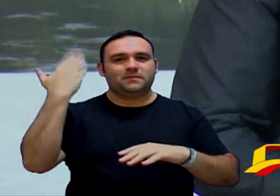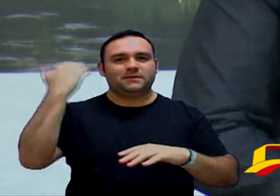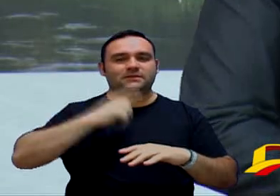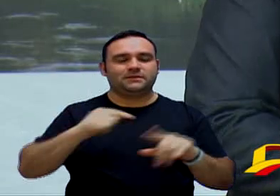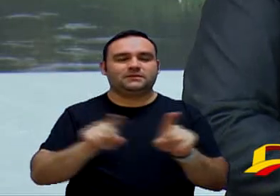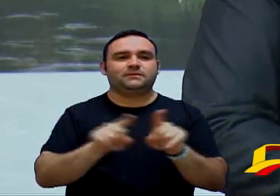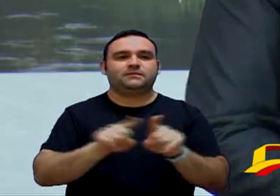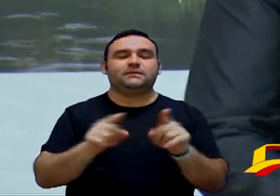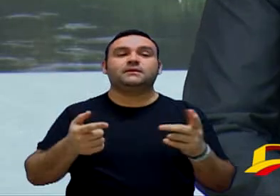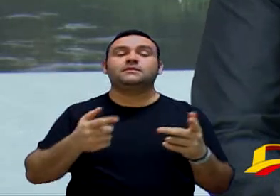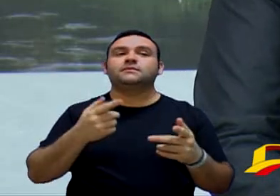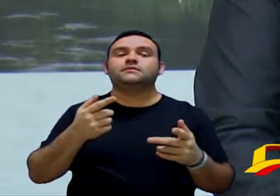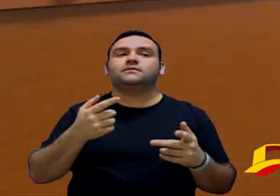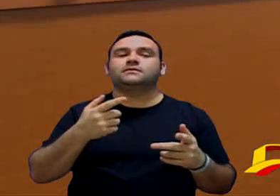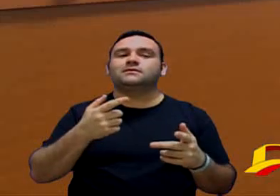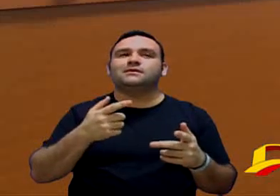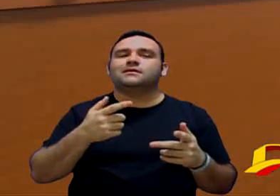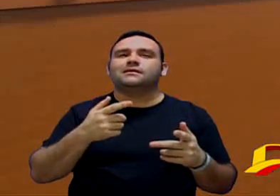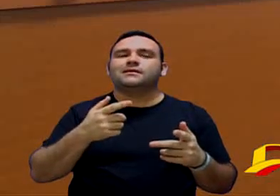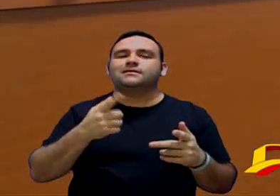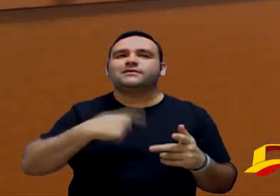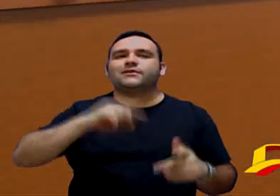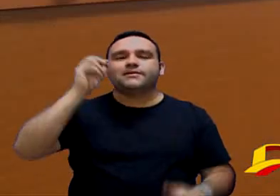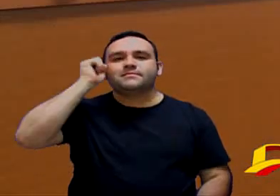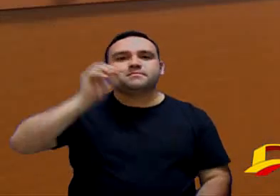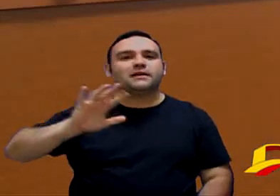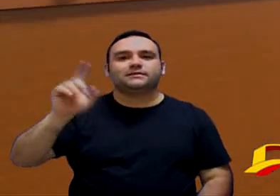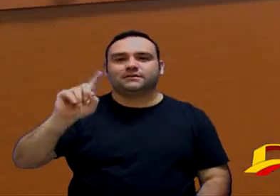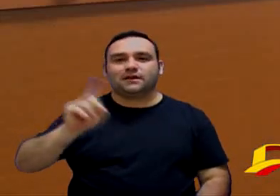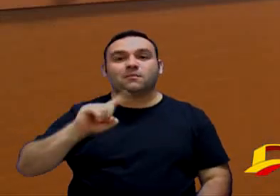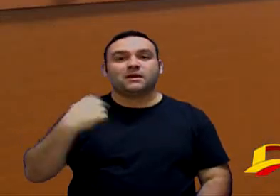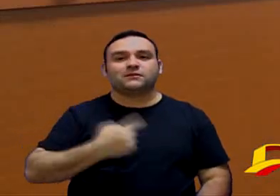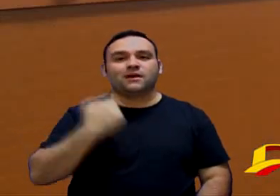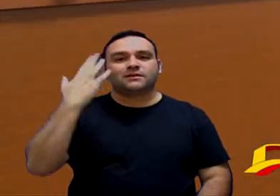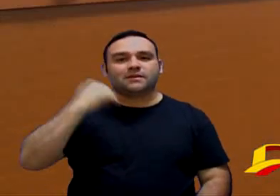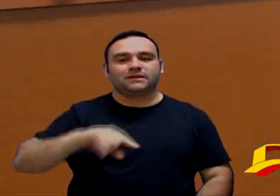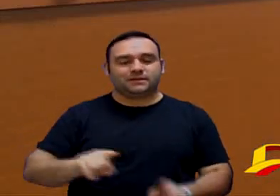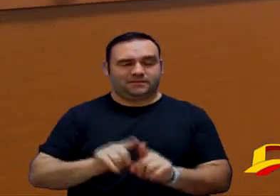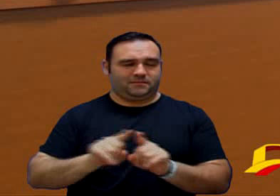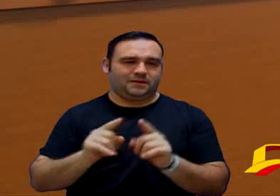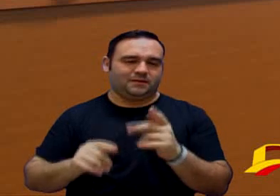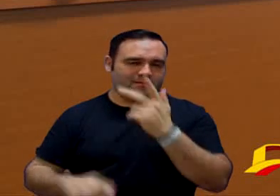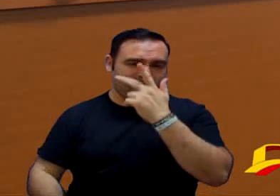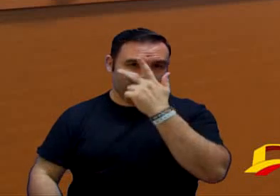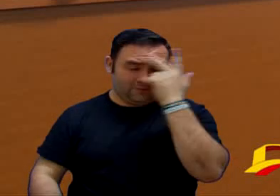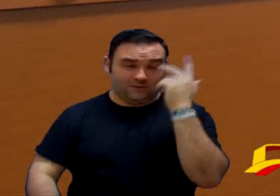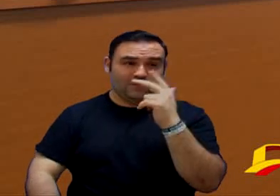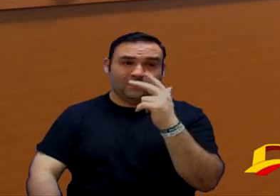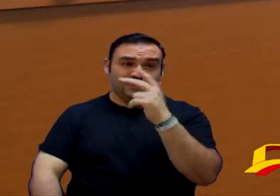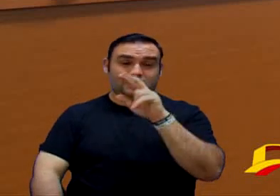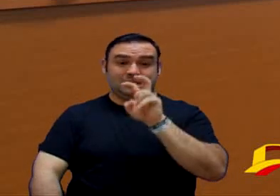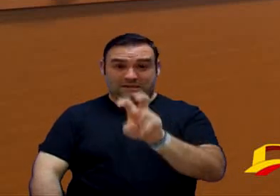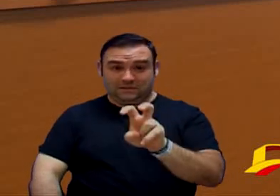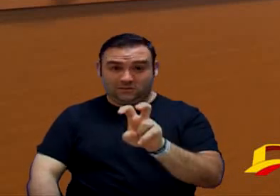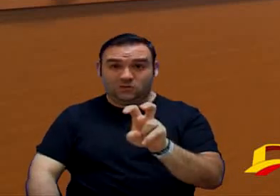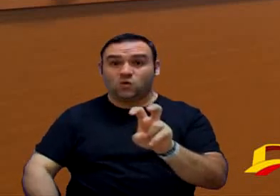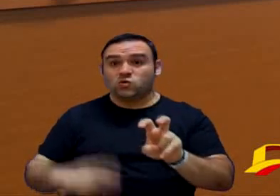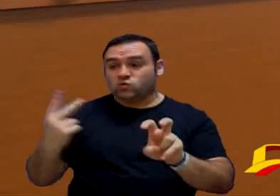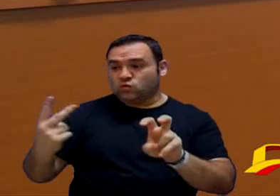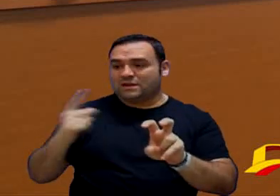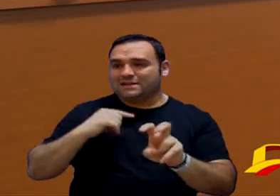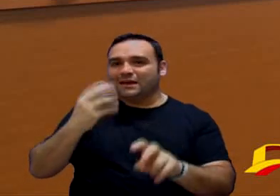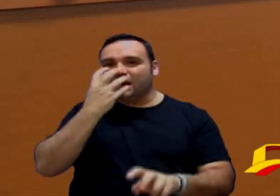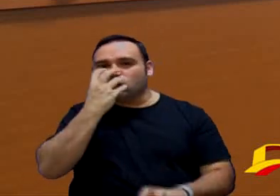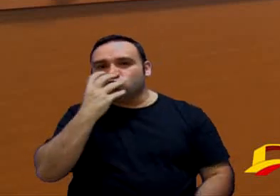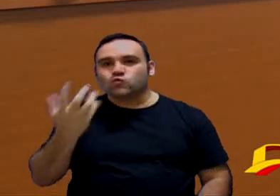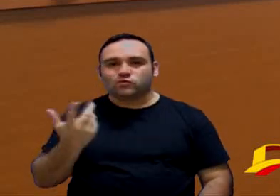propriedade nem inimaginável mas a gente vê que de cada cinco pessoas em situação de rua duas tem